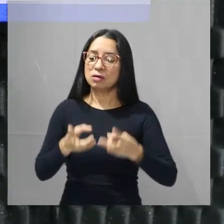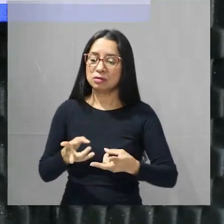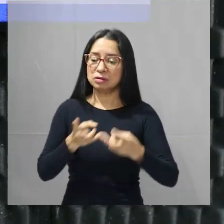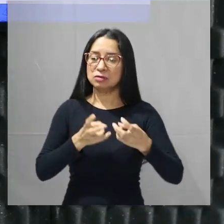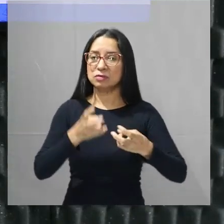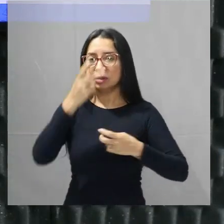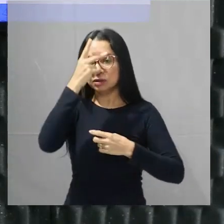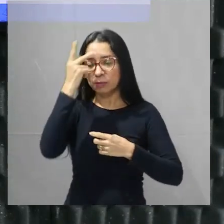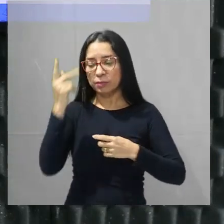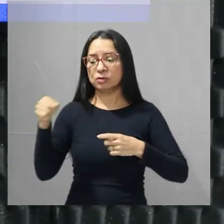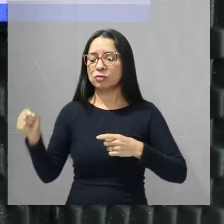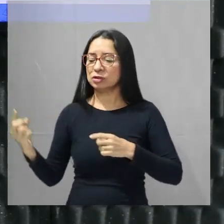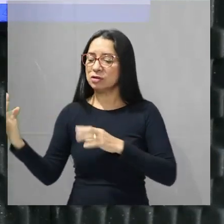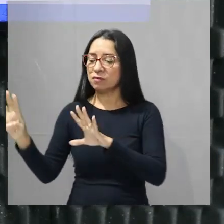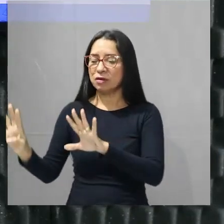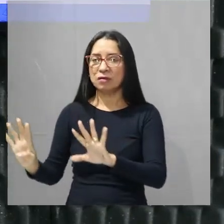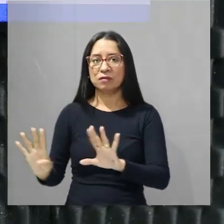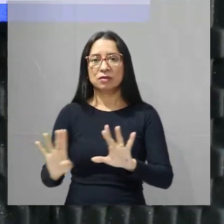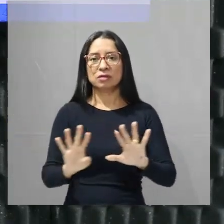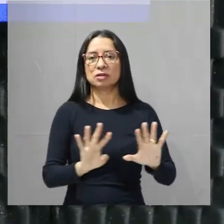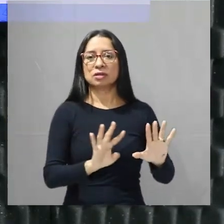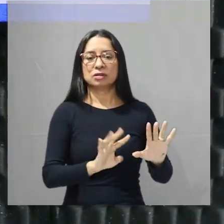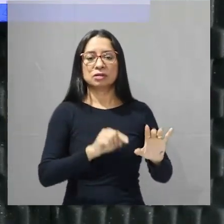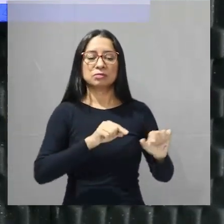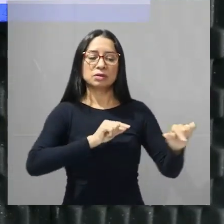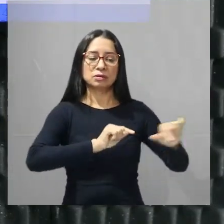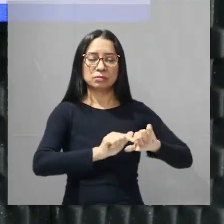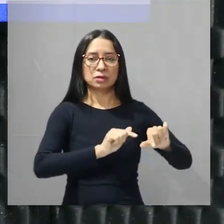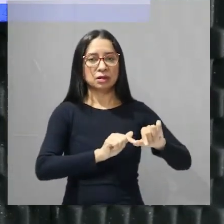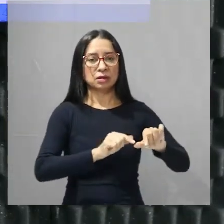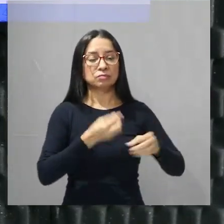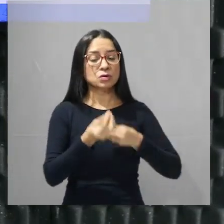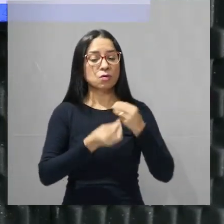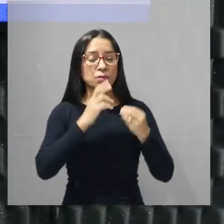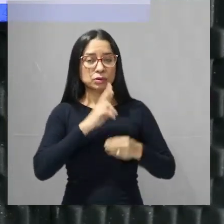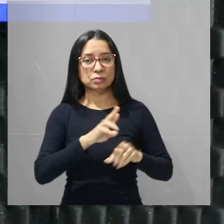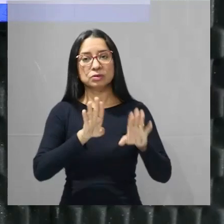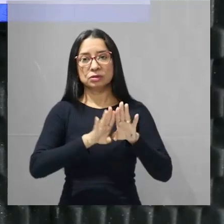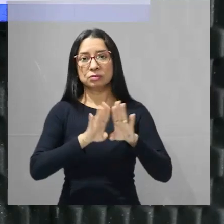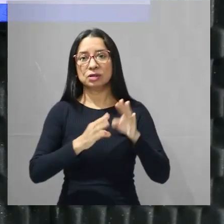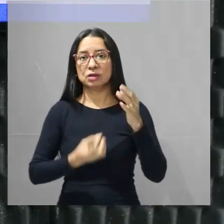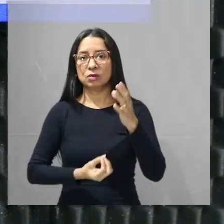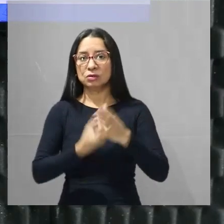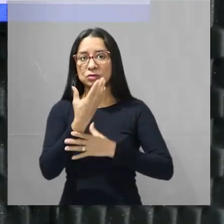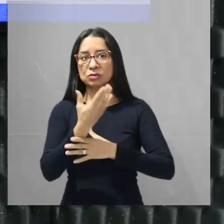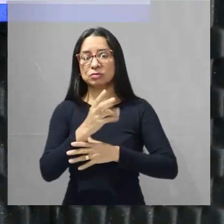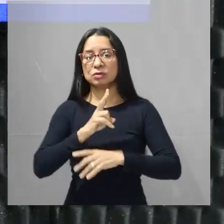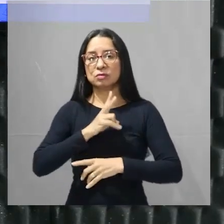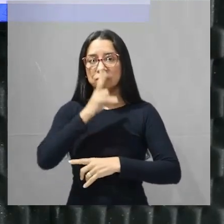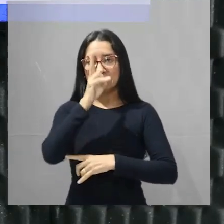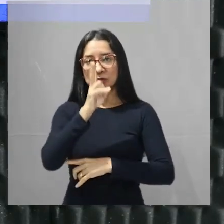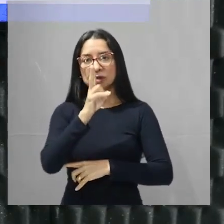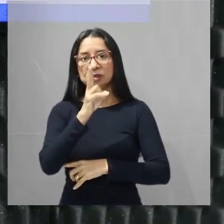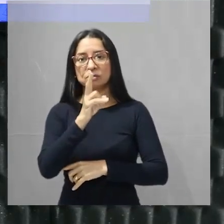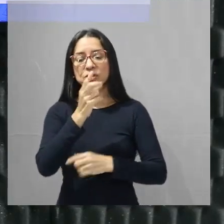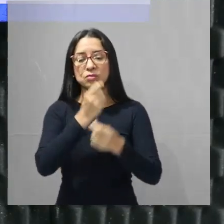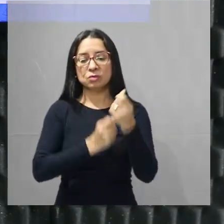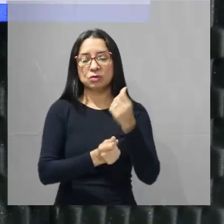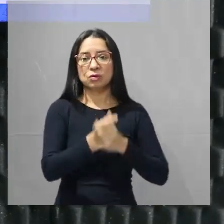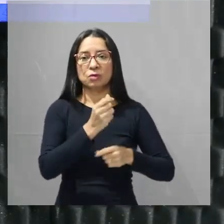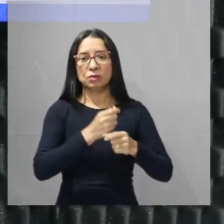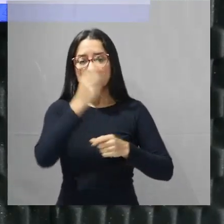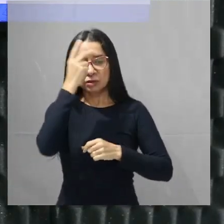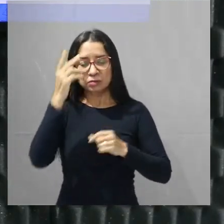pessoas para aquela localidade para trabalhar. E, por consequência também, tu vai ter o surgimento e o fortalecimento do comércio. Se as